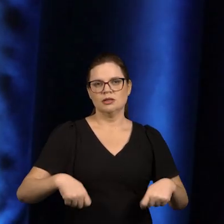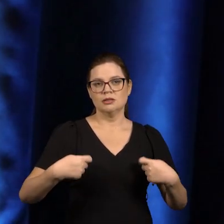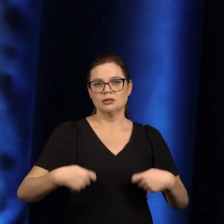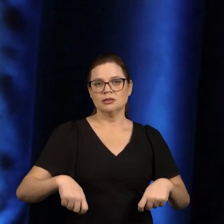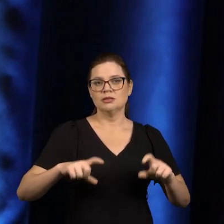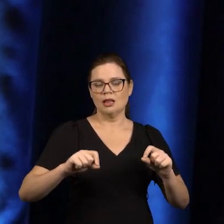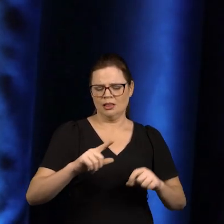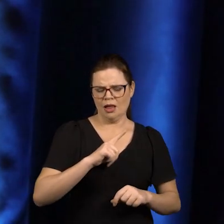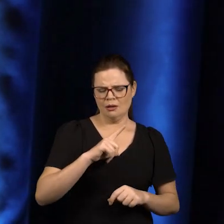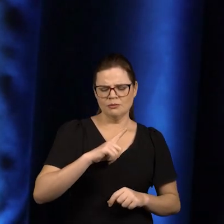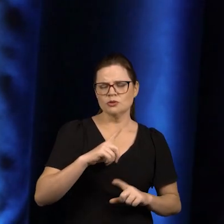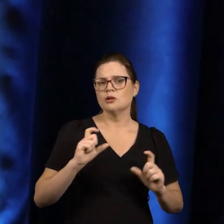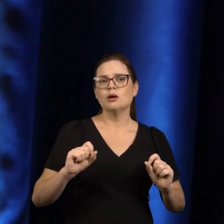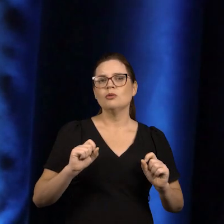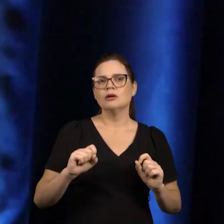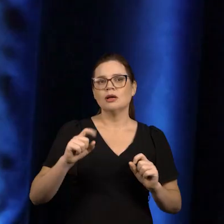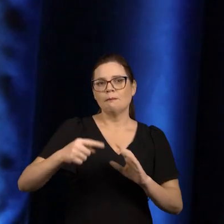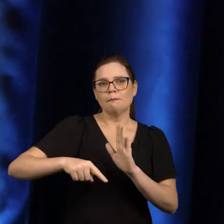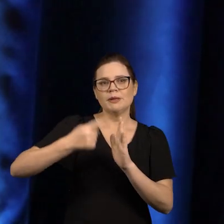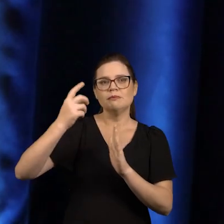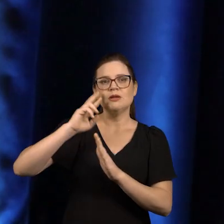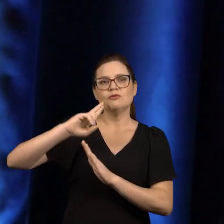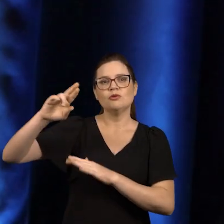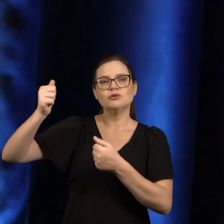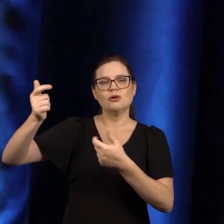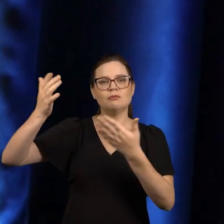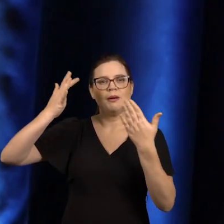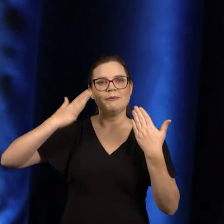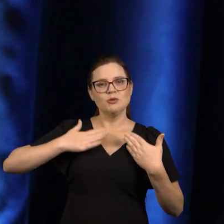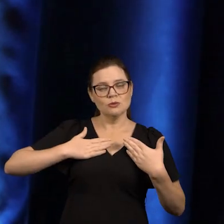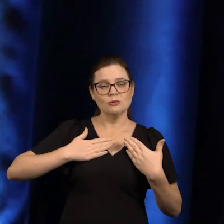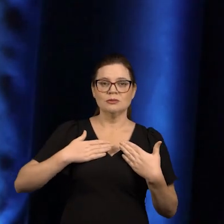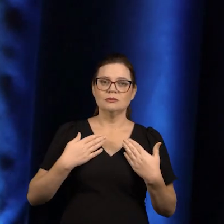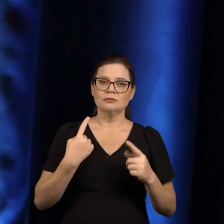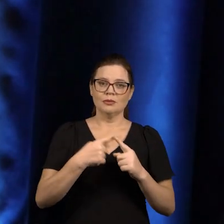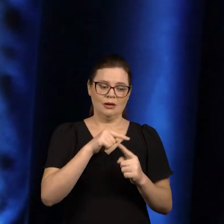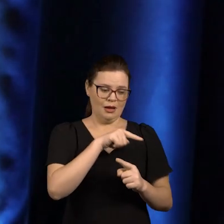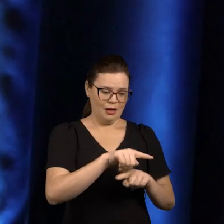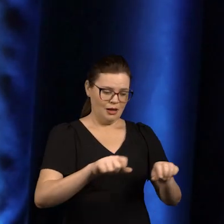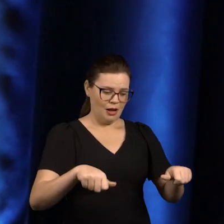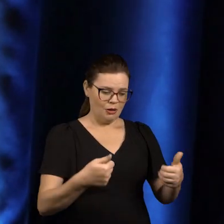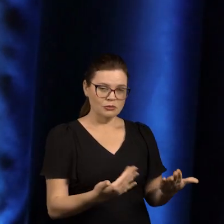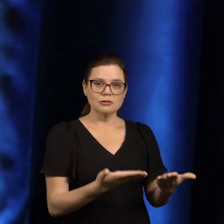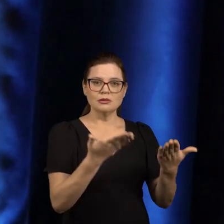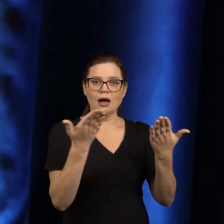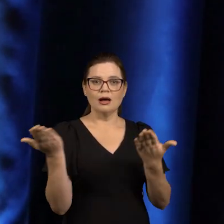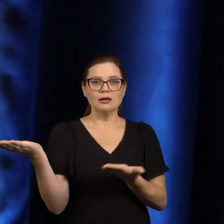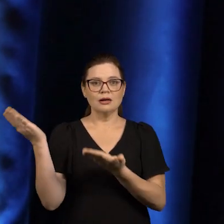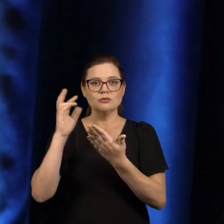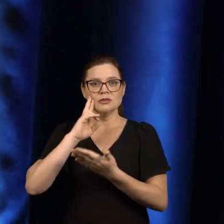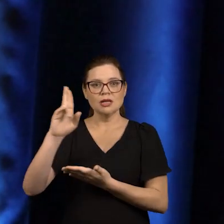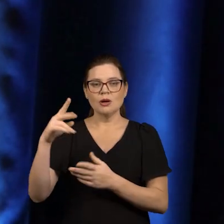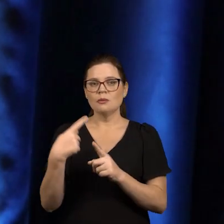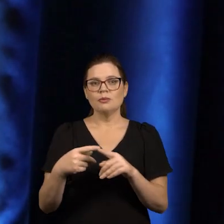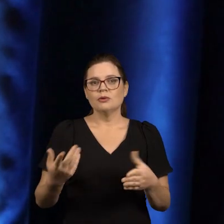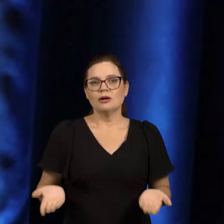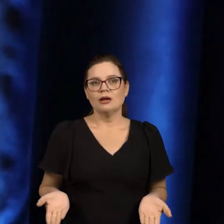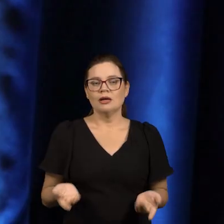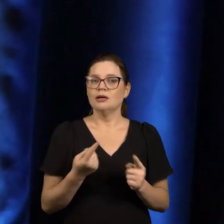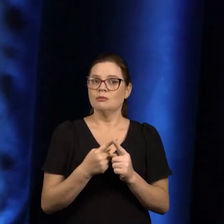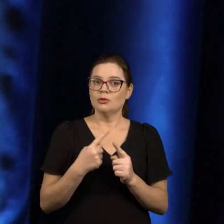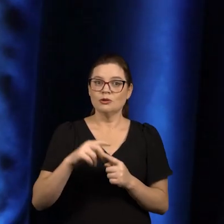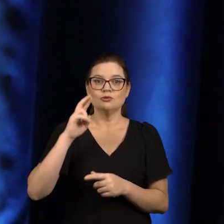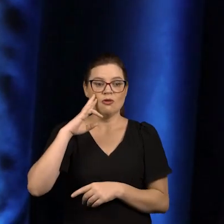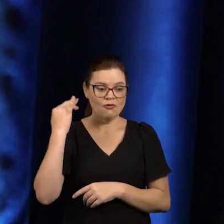Senhor nos deu primeiro. Por que ele edificou o altar? Porque o Senhor falou com ele. Então, quando o Senhor se revela a